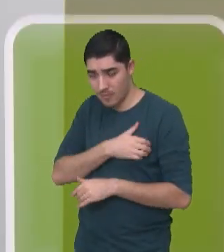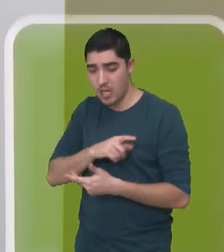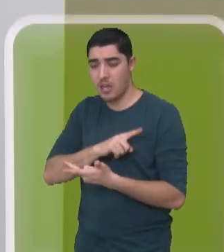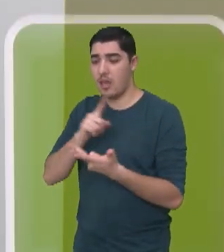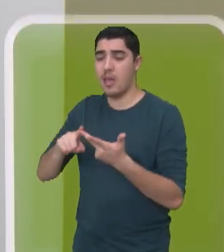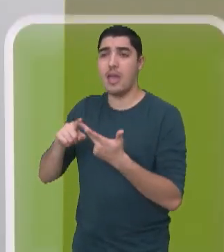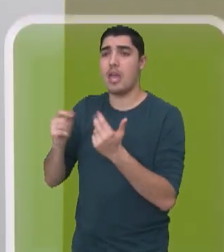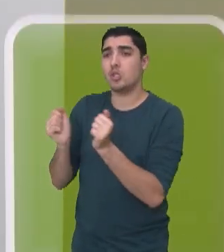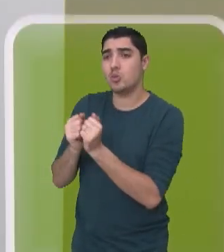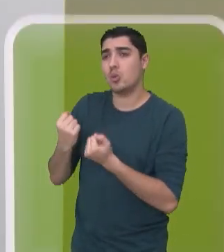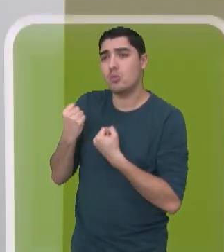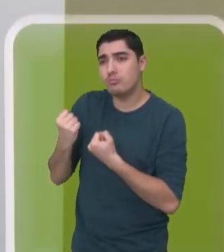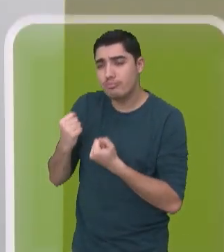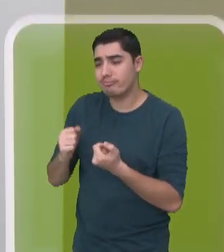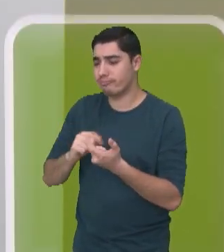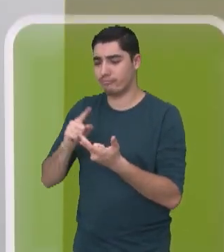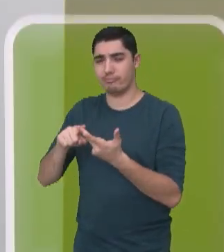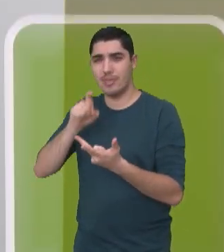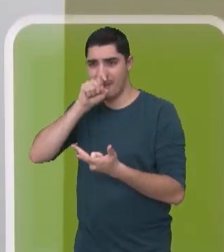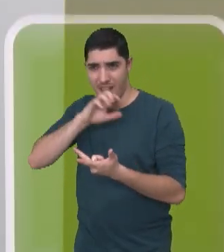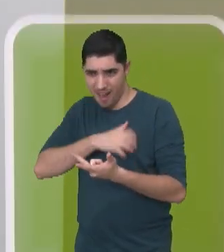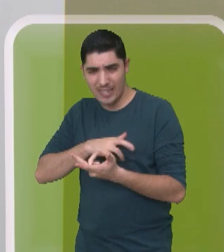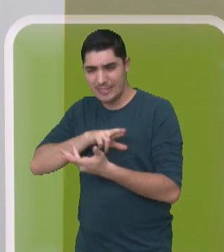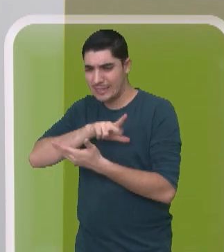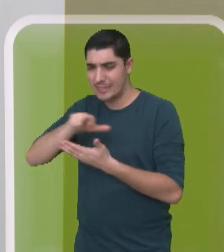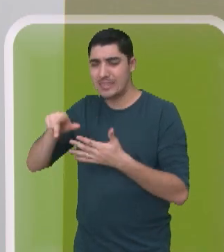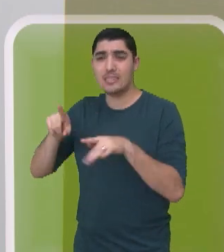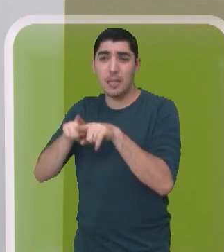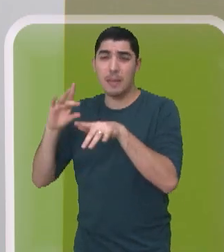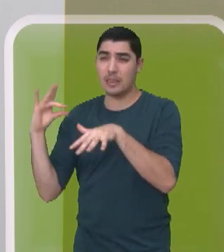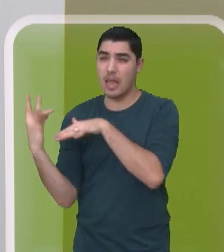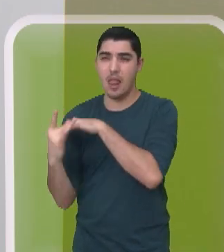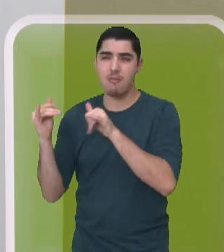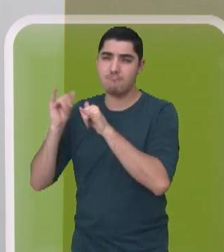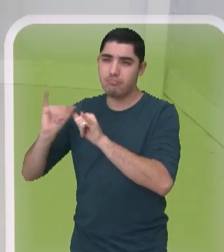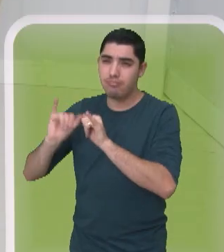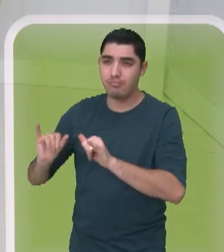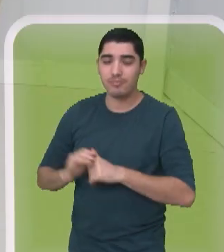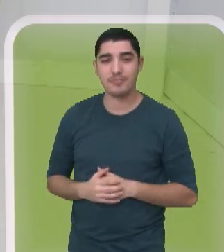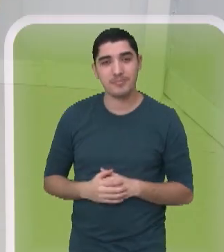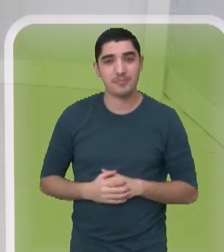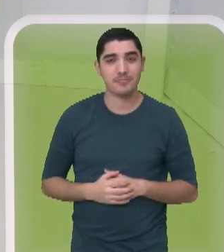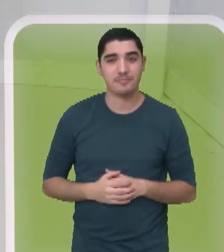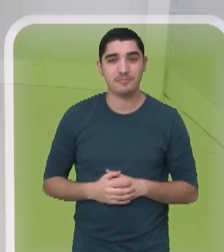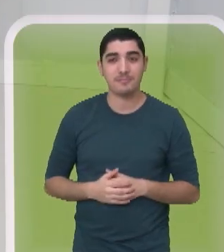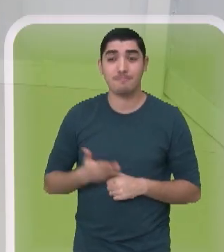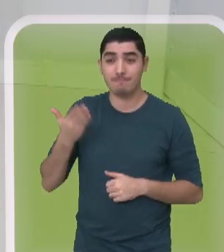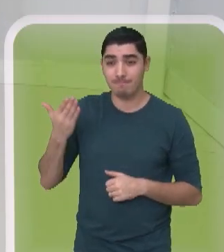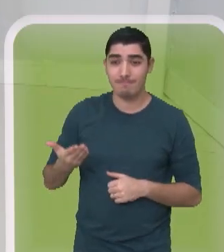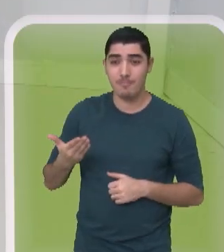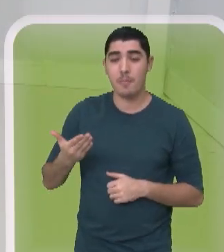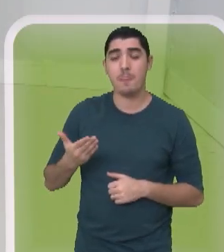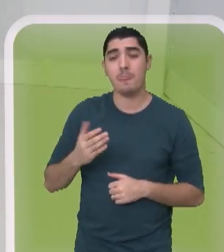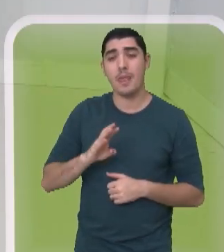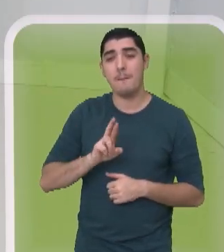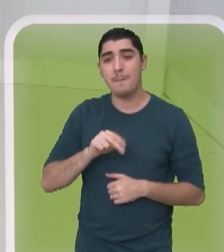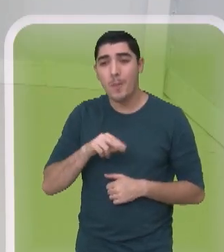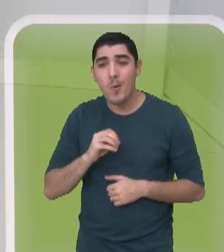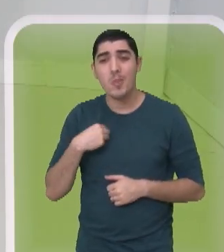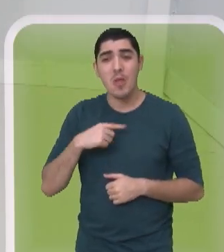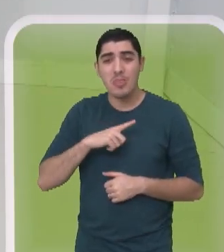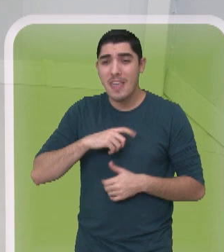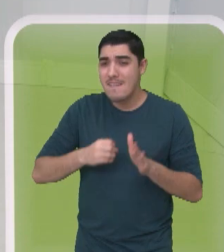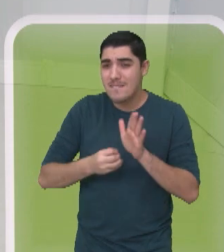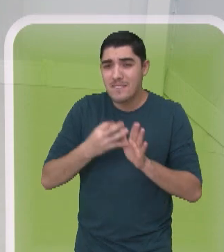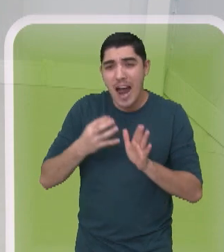mídias sociais, enfim. Muito acho importante. Que está tudo casado aí. Bruno, eu tinha várias perguntas para te